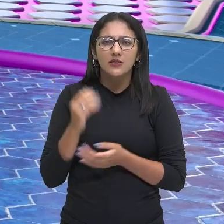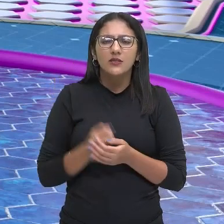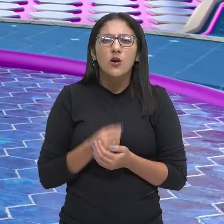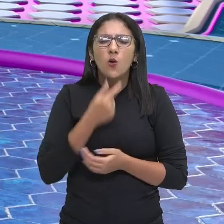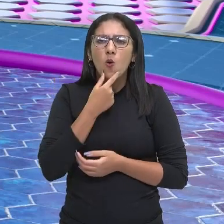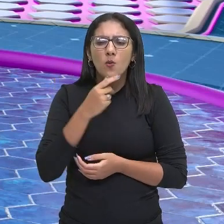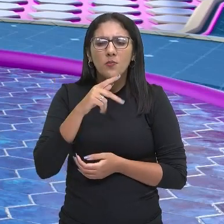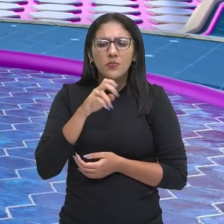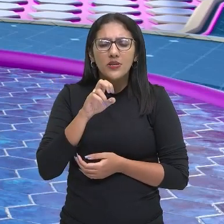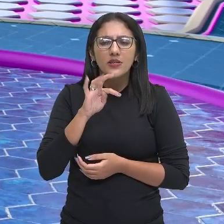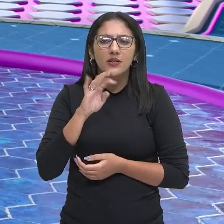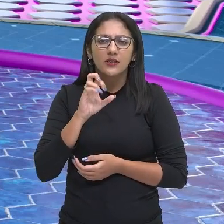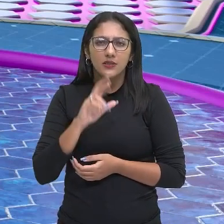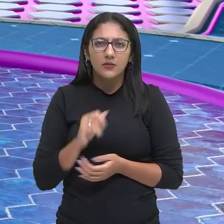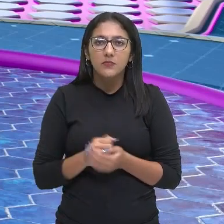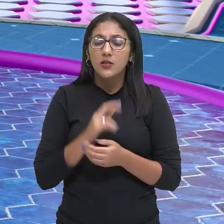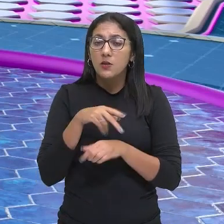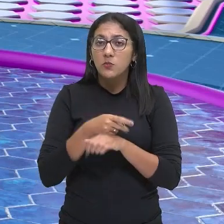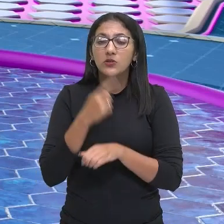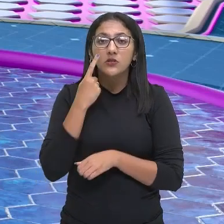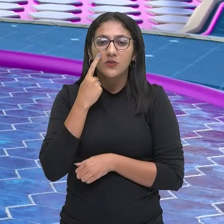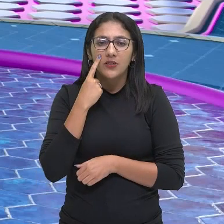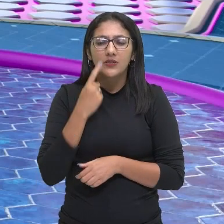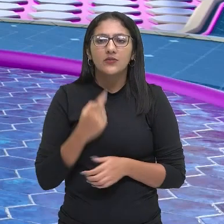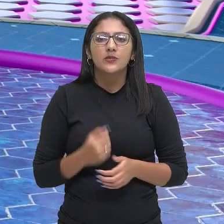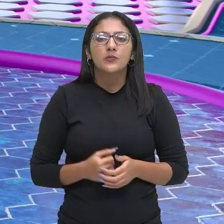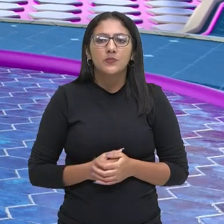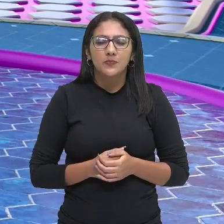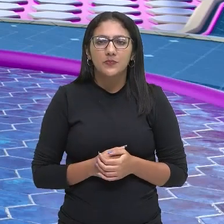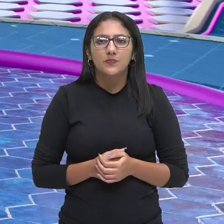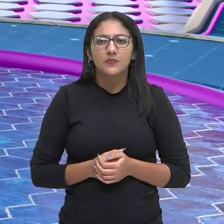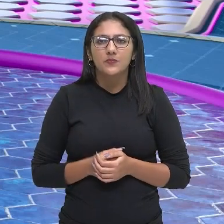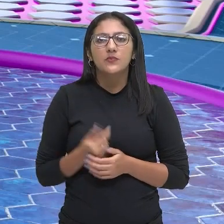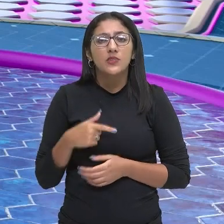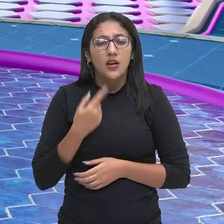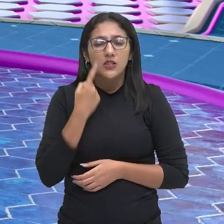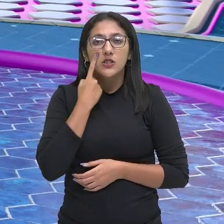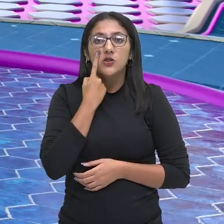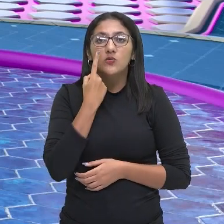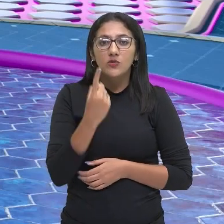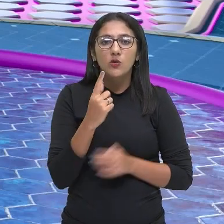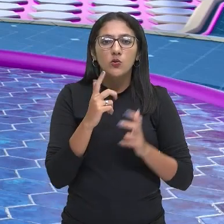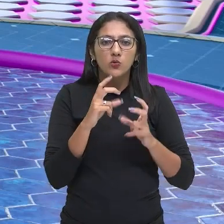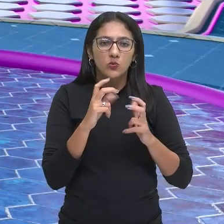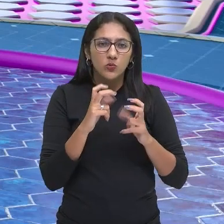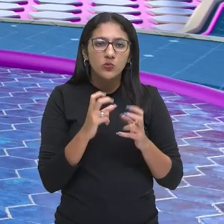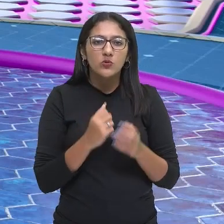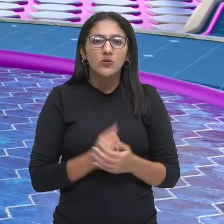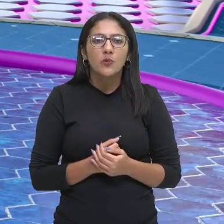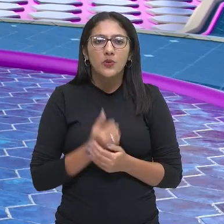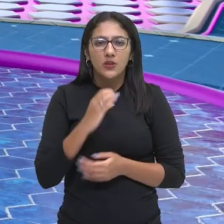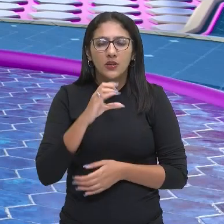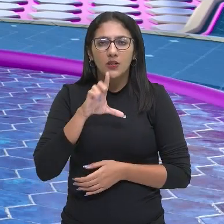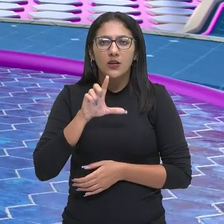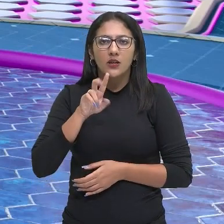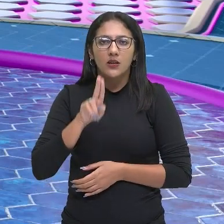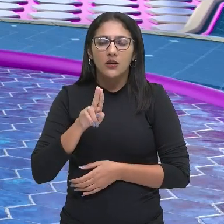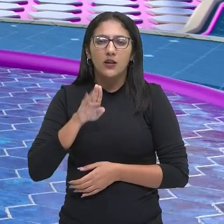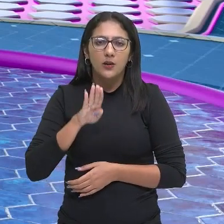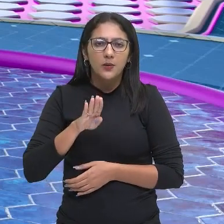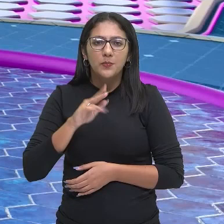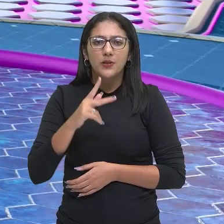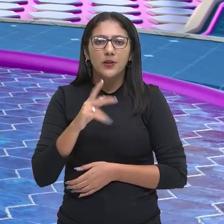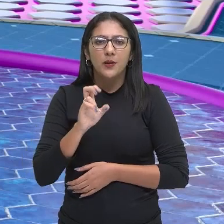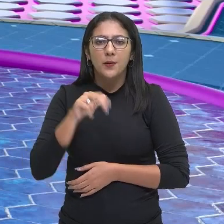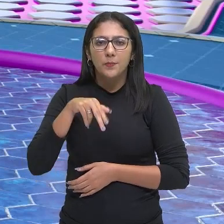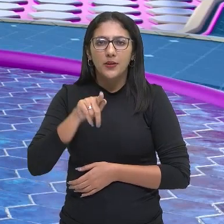vamos falar já sobre isso agora. Vimos que o game Club Penguin foi descontinuado